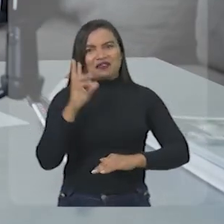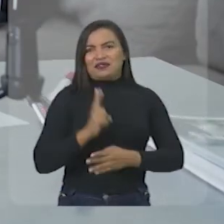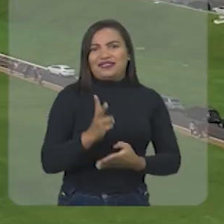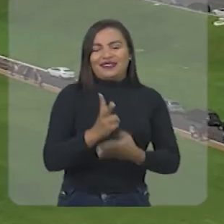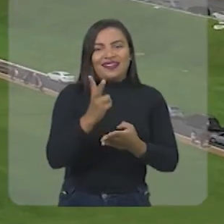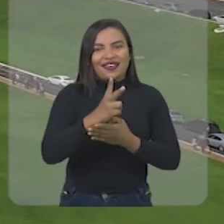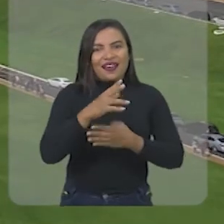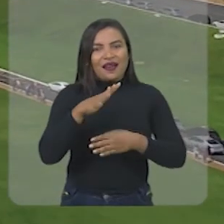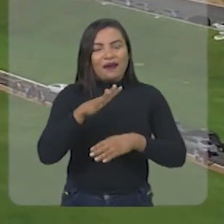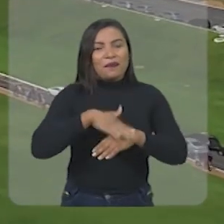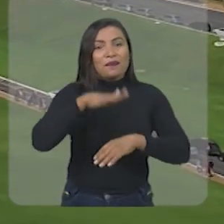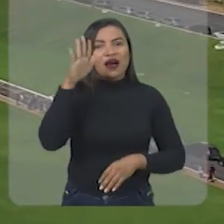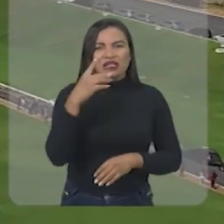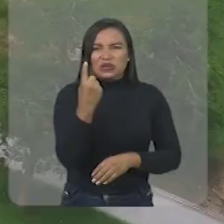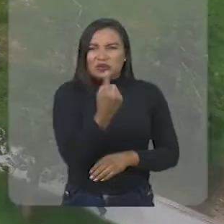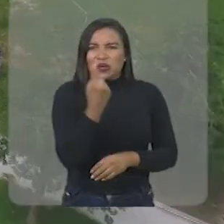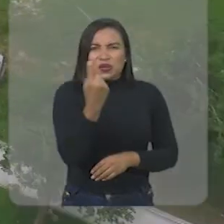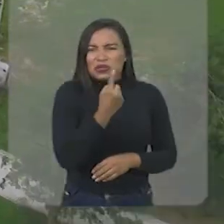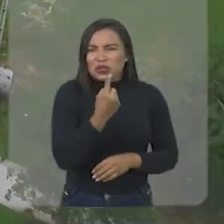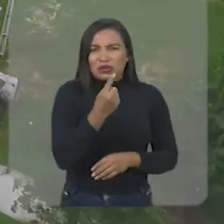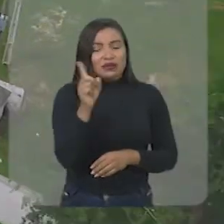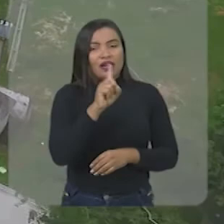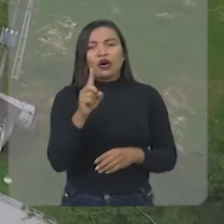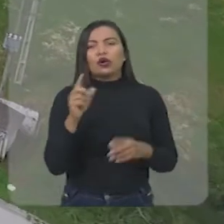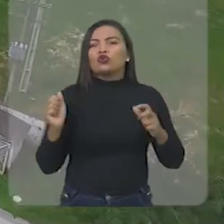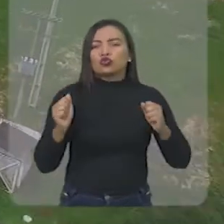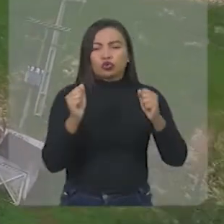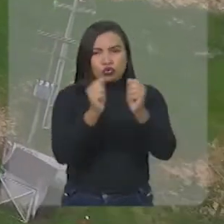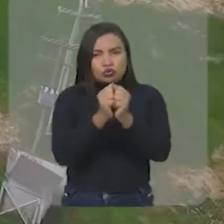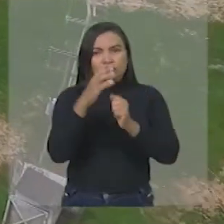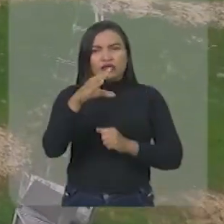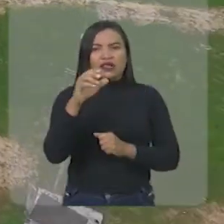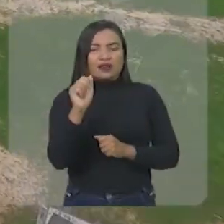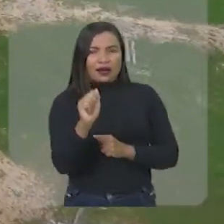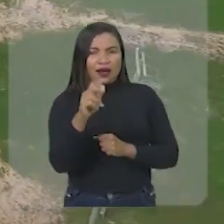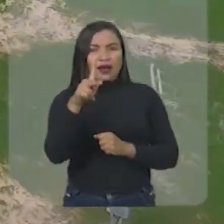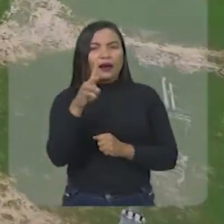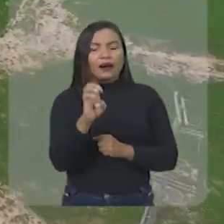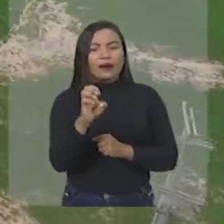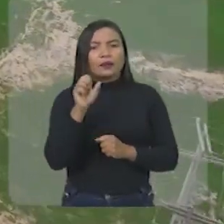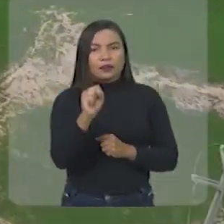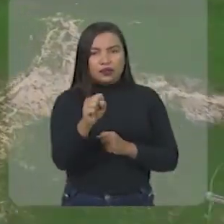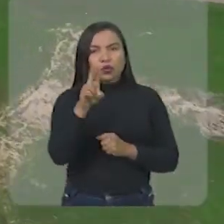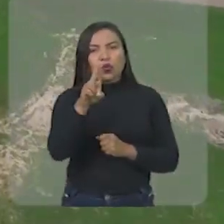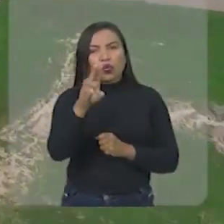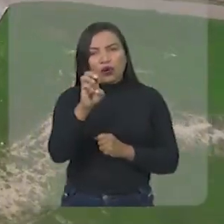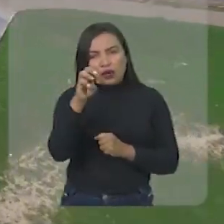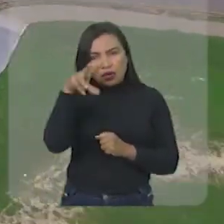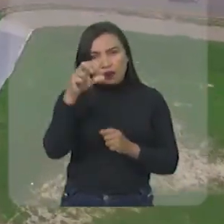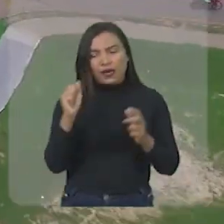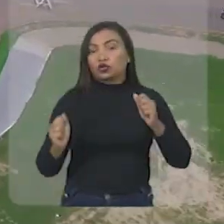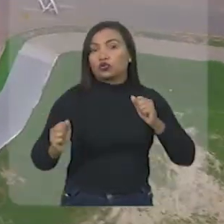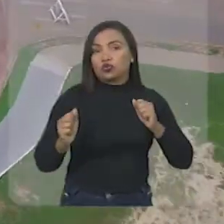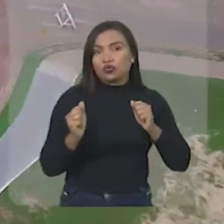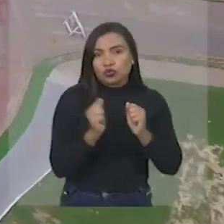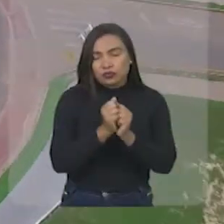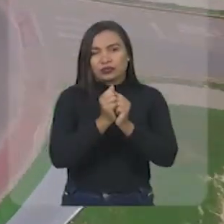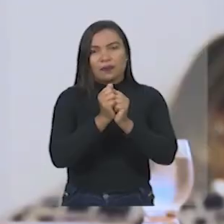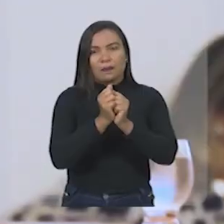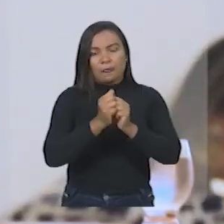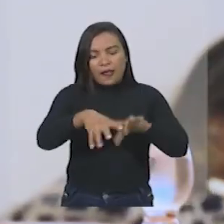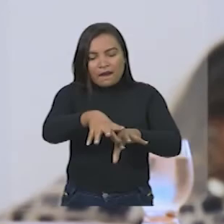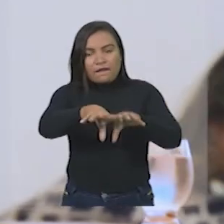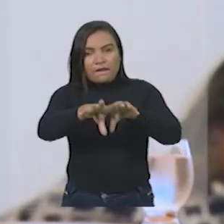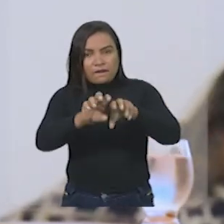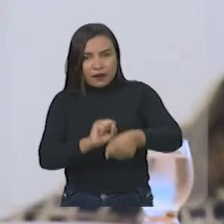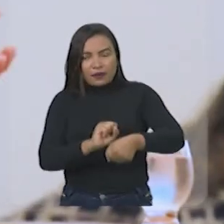sozinho. CAPES e UEMA unidas em prol da educação. Uma parceria que vai ampliar as oportunidades de formação docente.